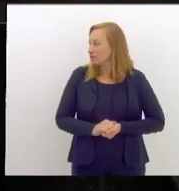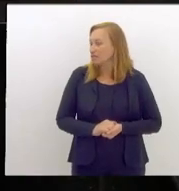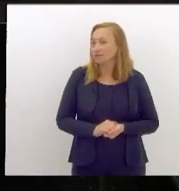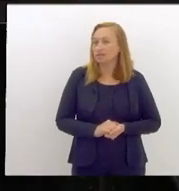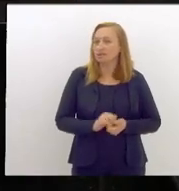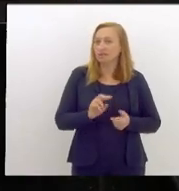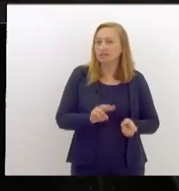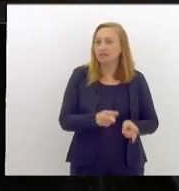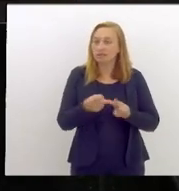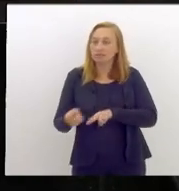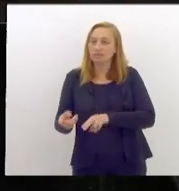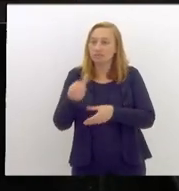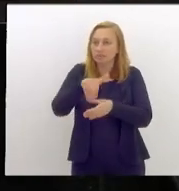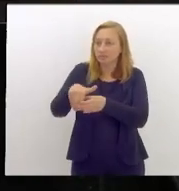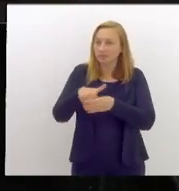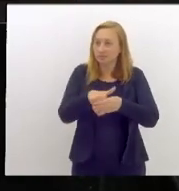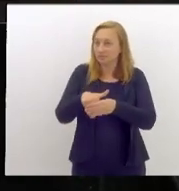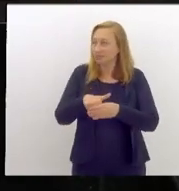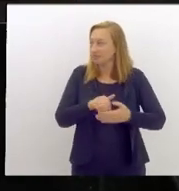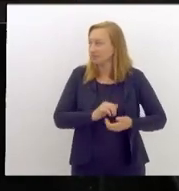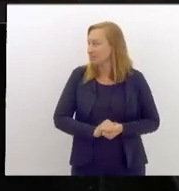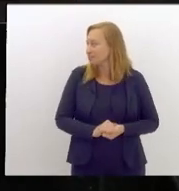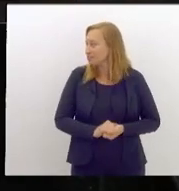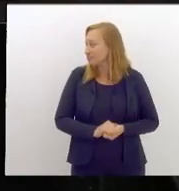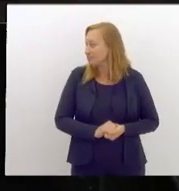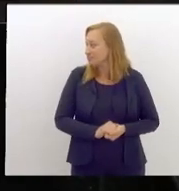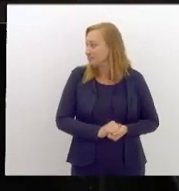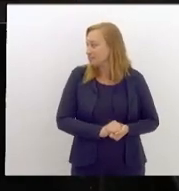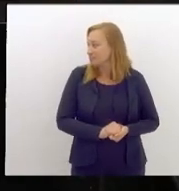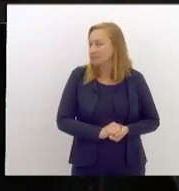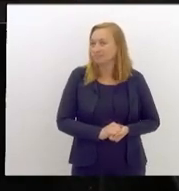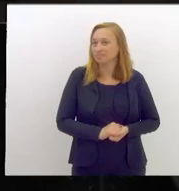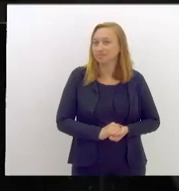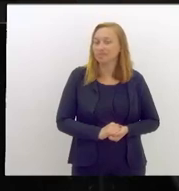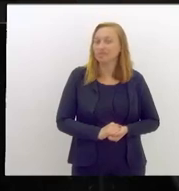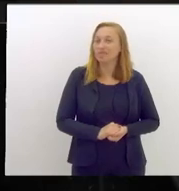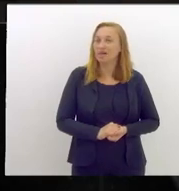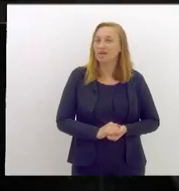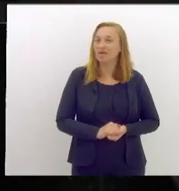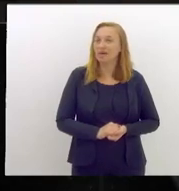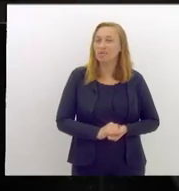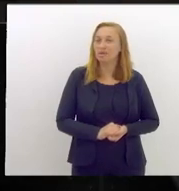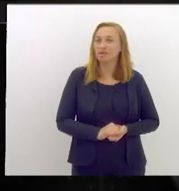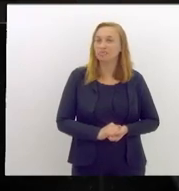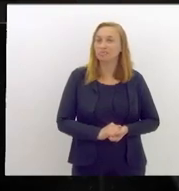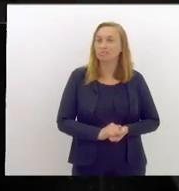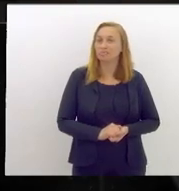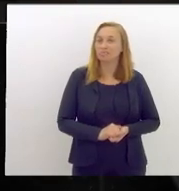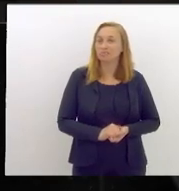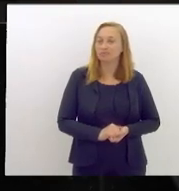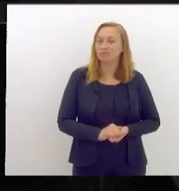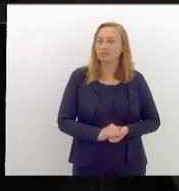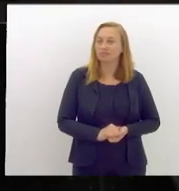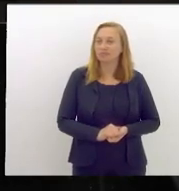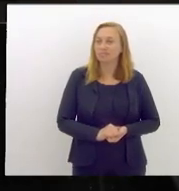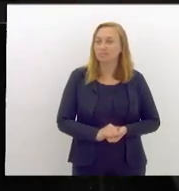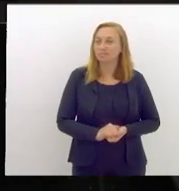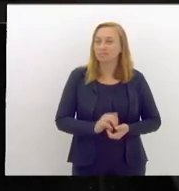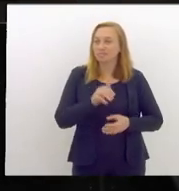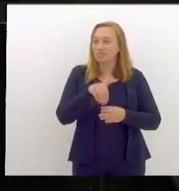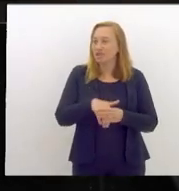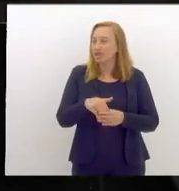encaminhar a votação pela bancada do PSD votando